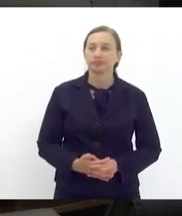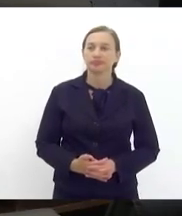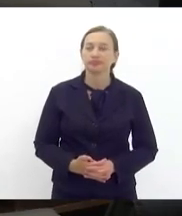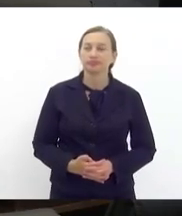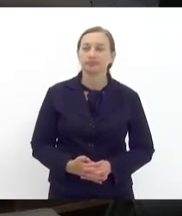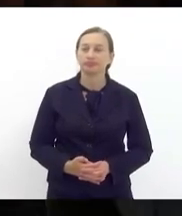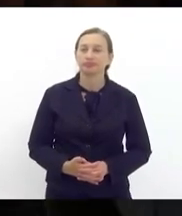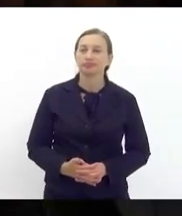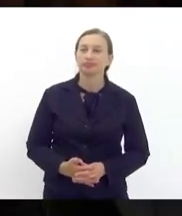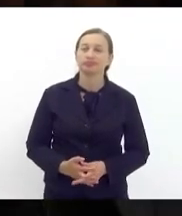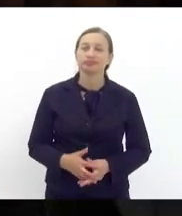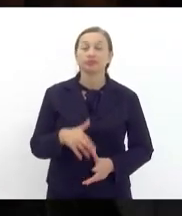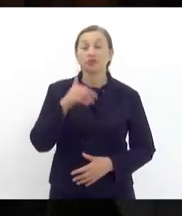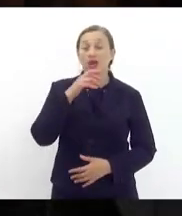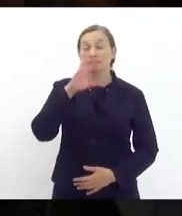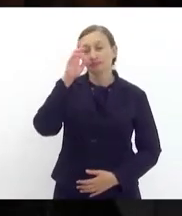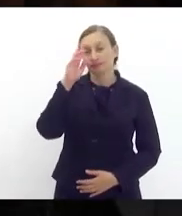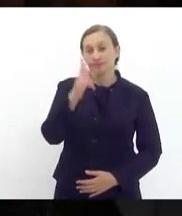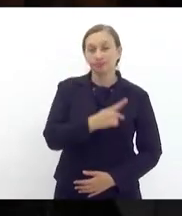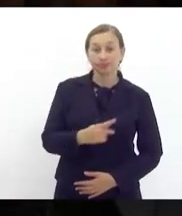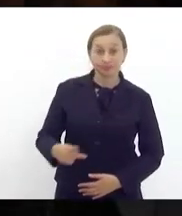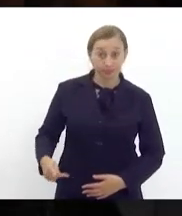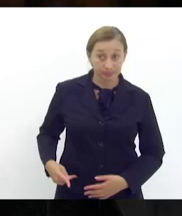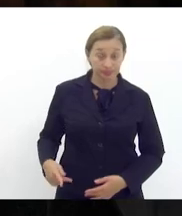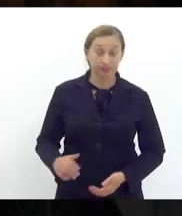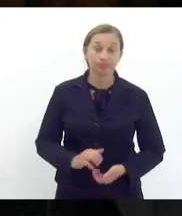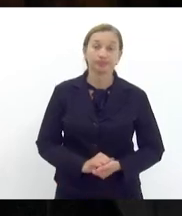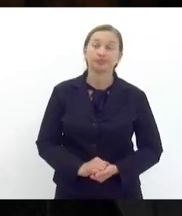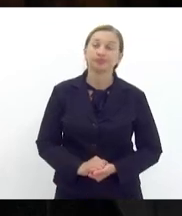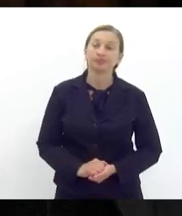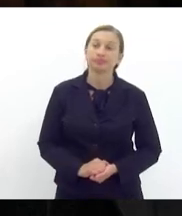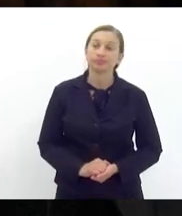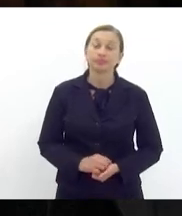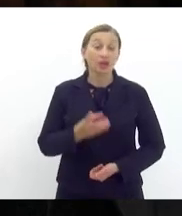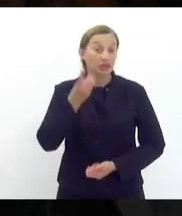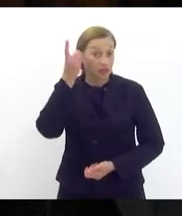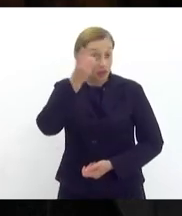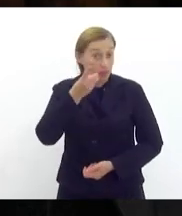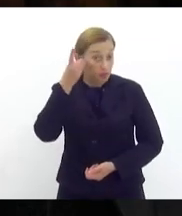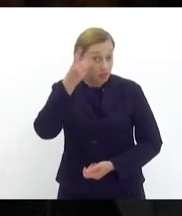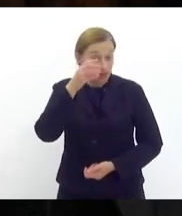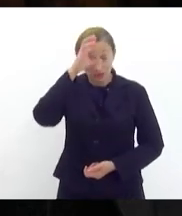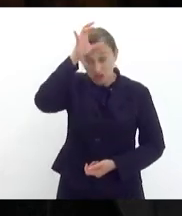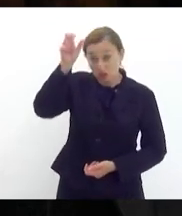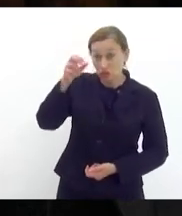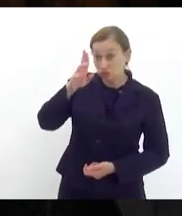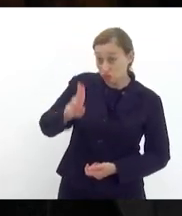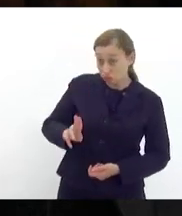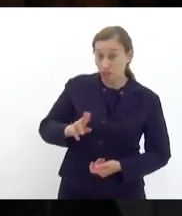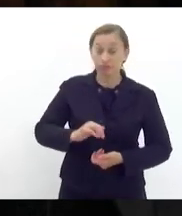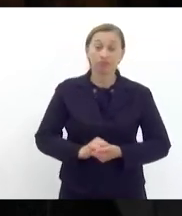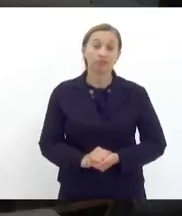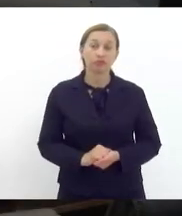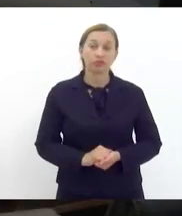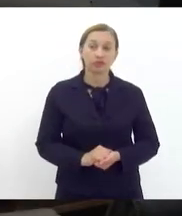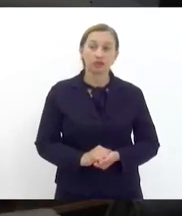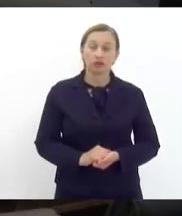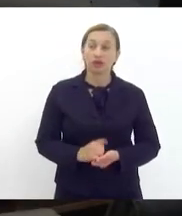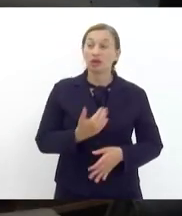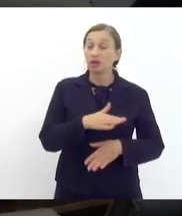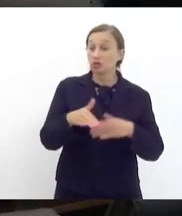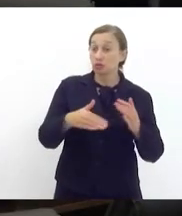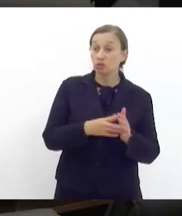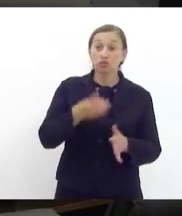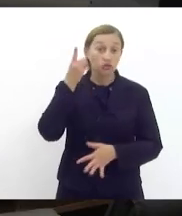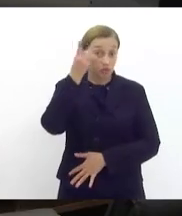senhora presidente deputada tia Ju senhoras e senhores